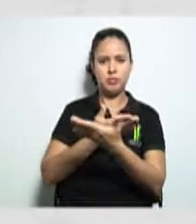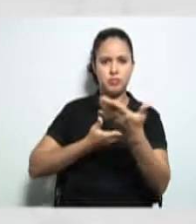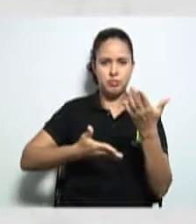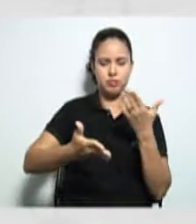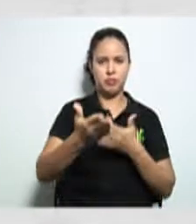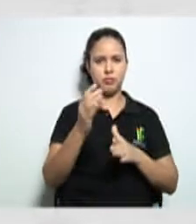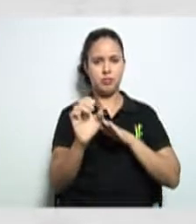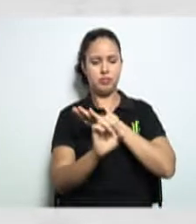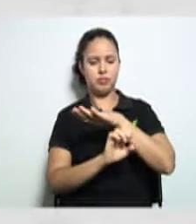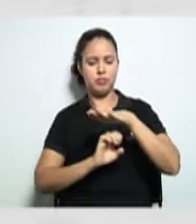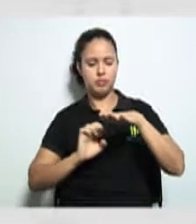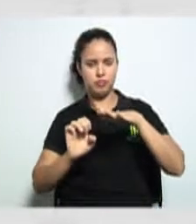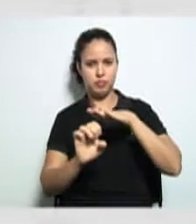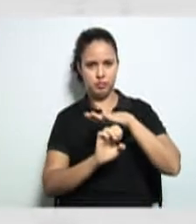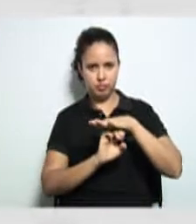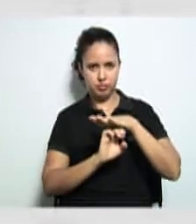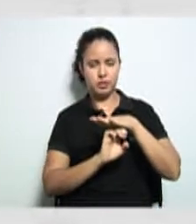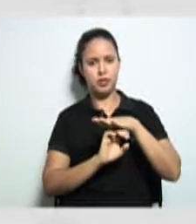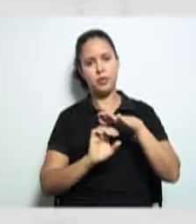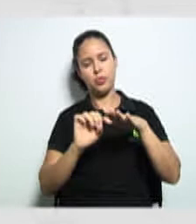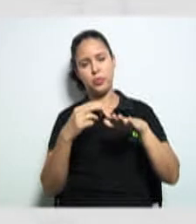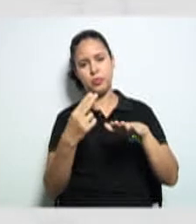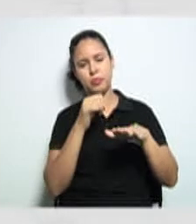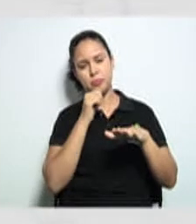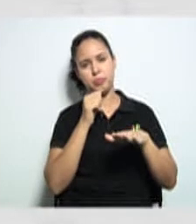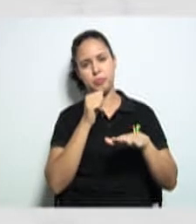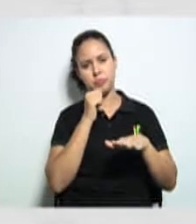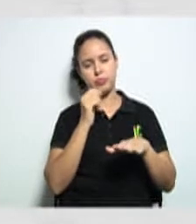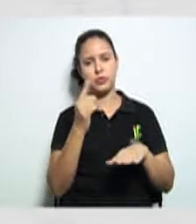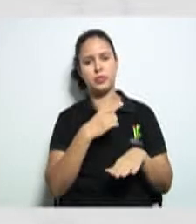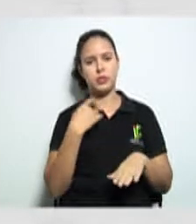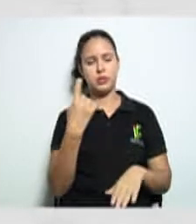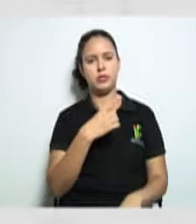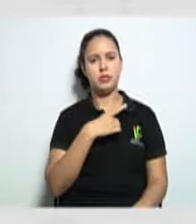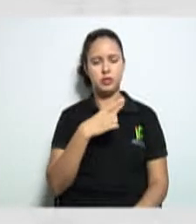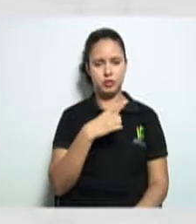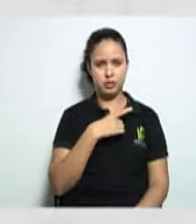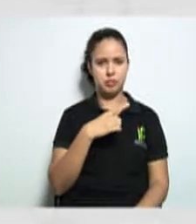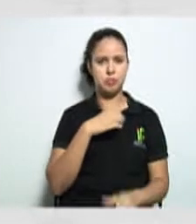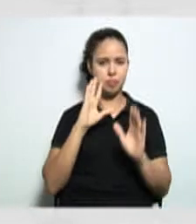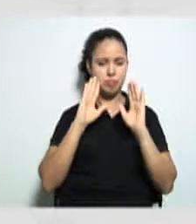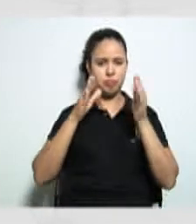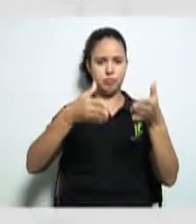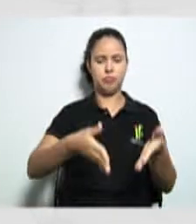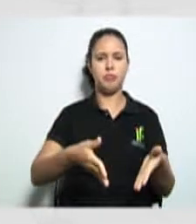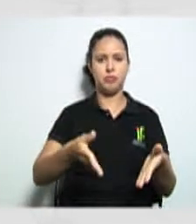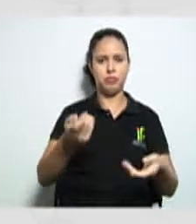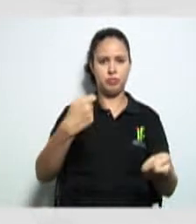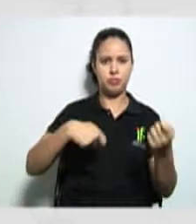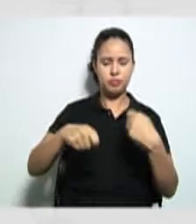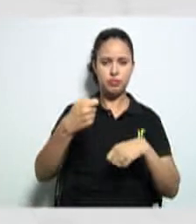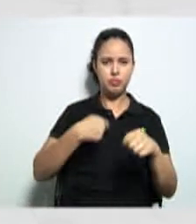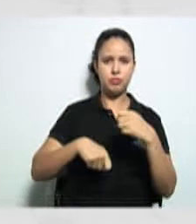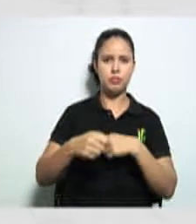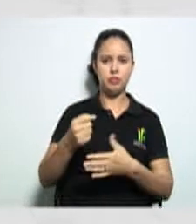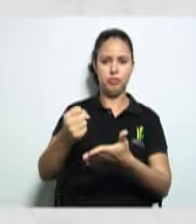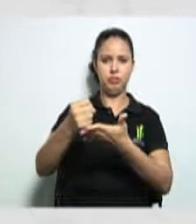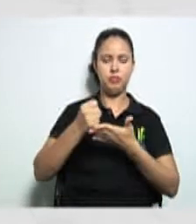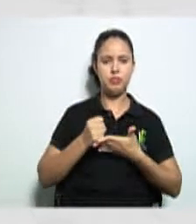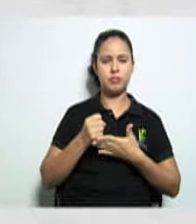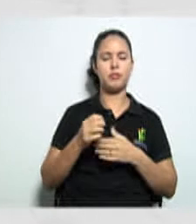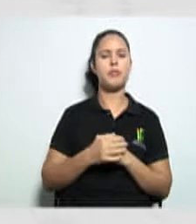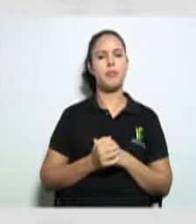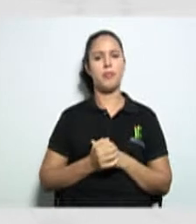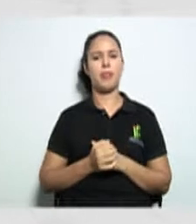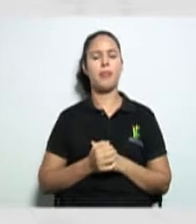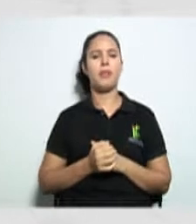de uma empresa, praticamos atos administrativos voltados para o nosso benefício. Quero gastar um